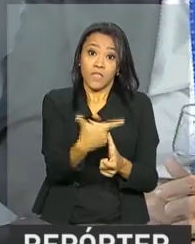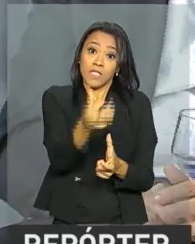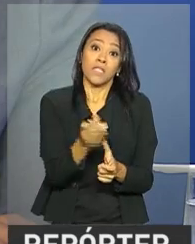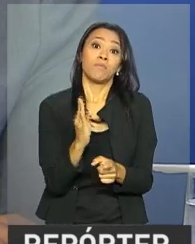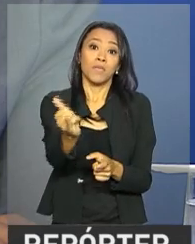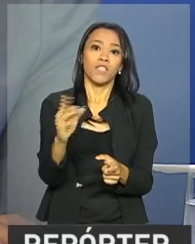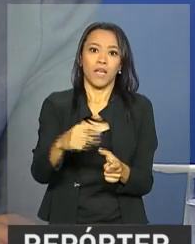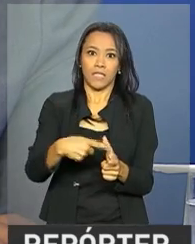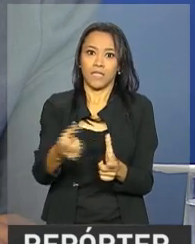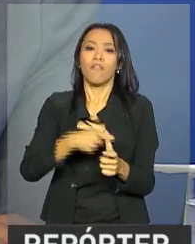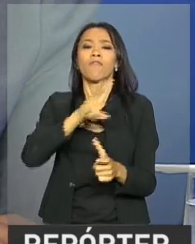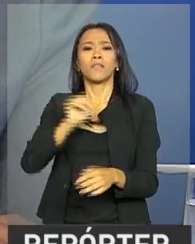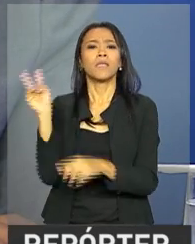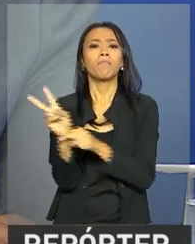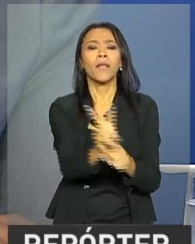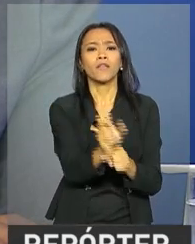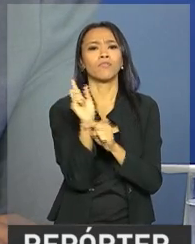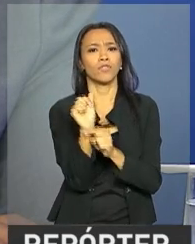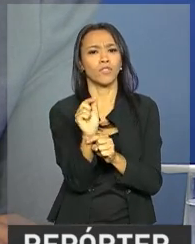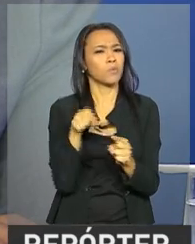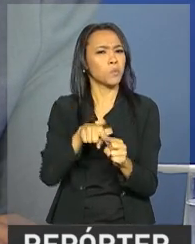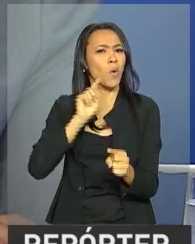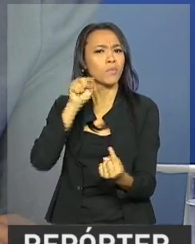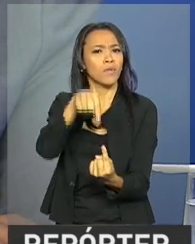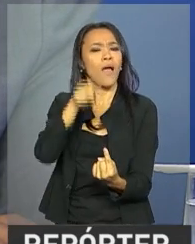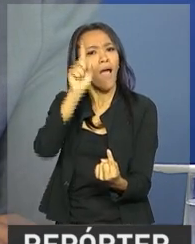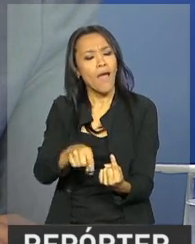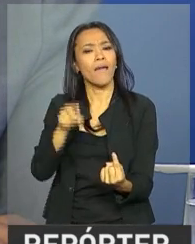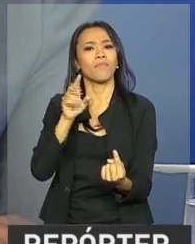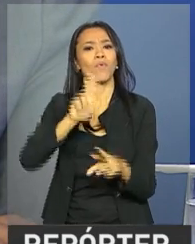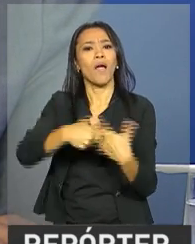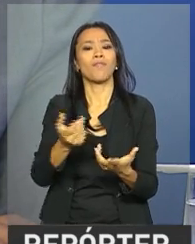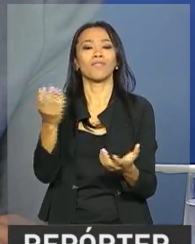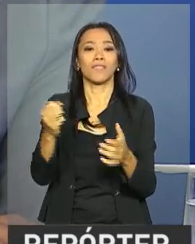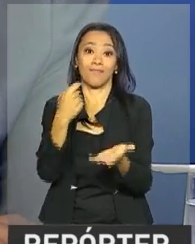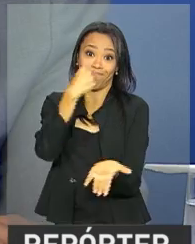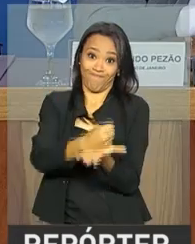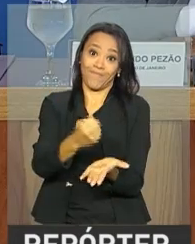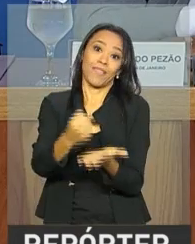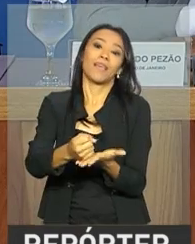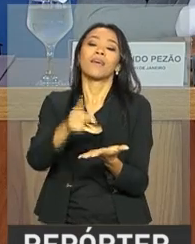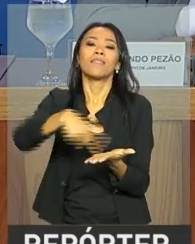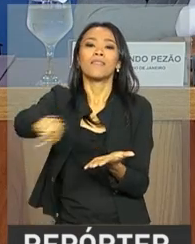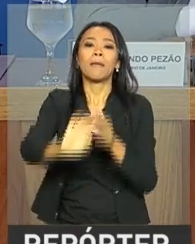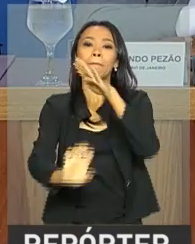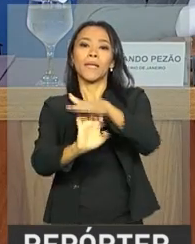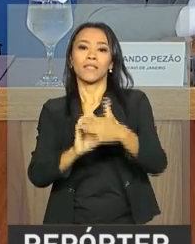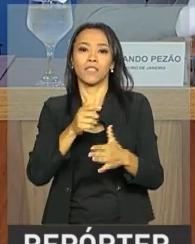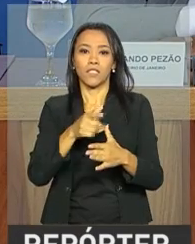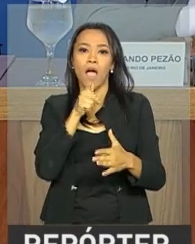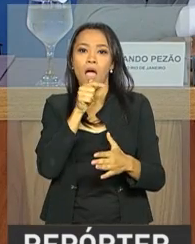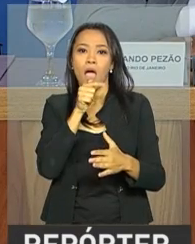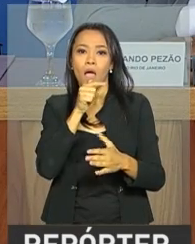deais virá de empréstimos que terão como garantias o valor obtido com a privatização da Companhia Estadual de águas e esgoto do Rio de Janeiro